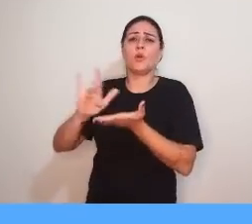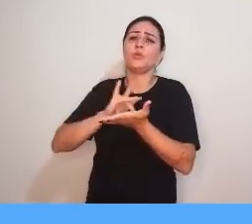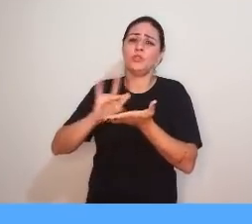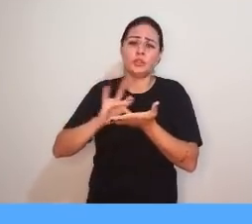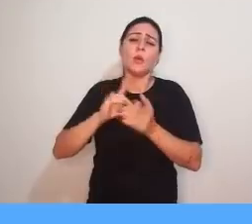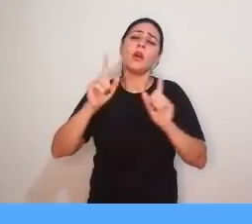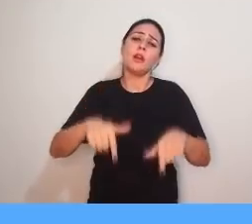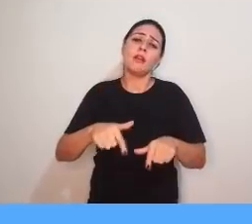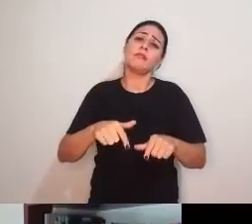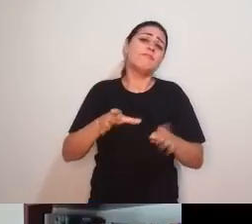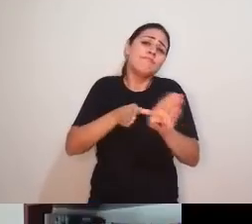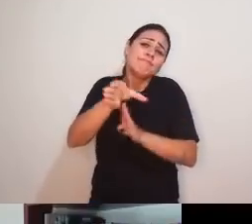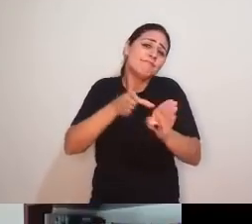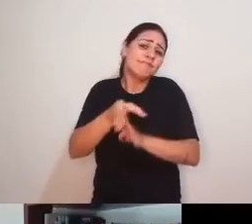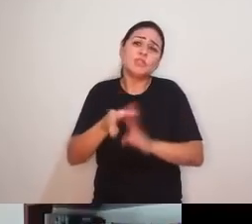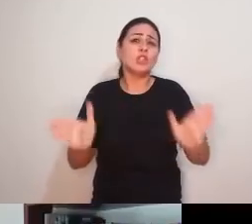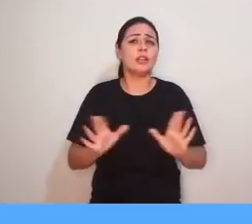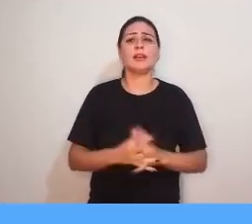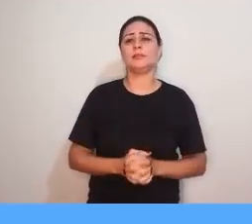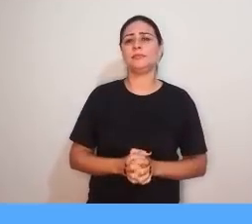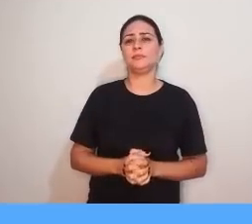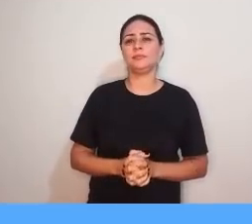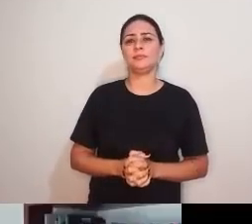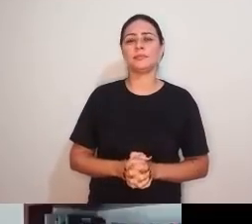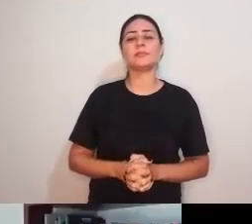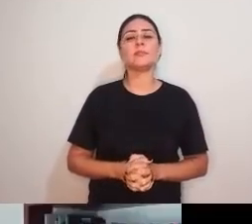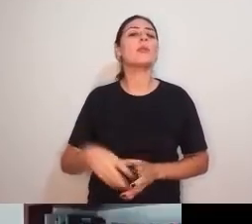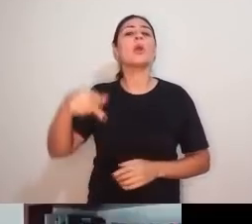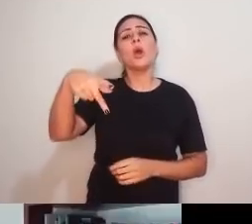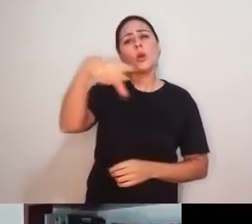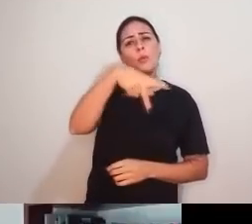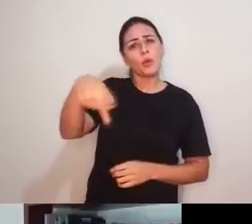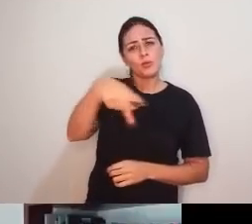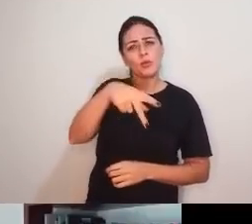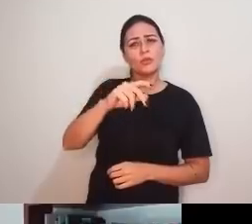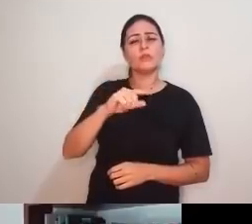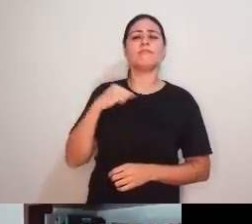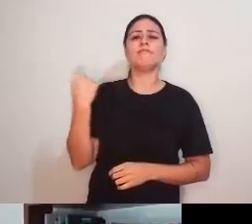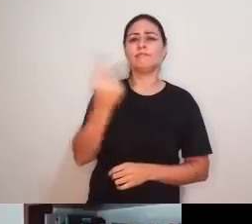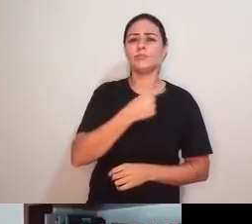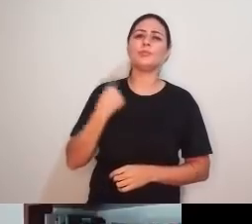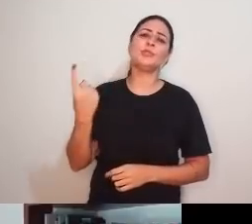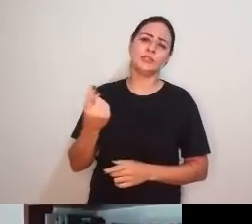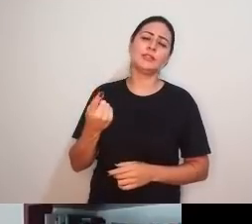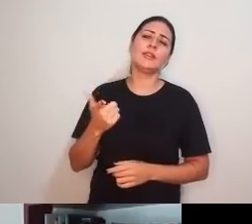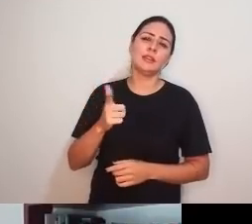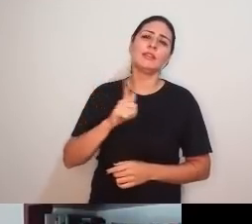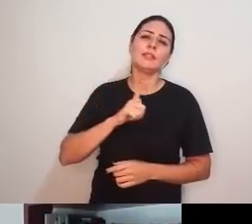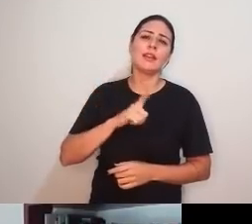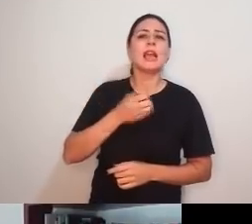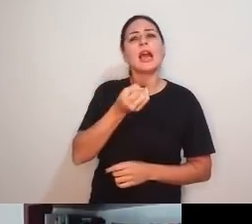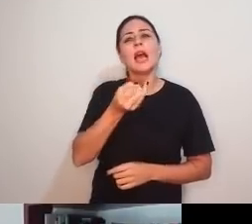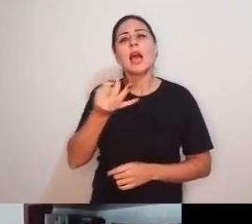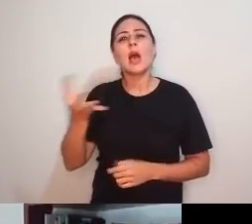Adriano. Professor Marcos, Oi. a gente normalmente recebe, né, alguns questionamentos